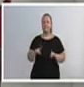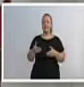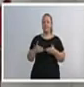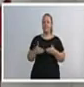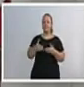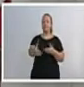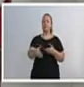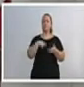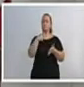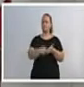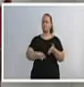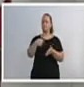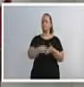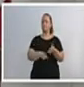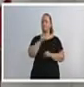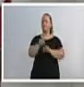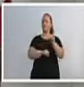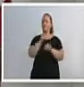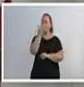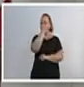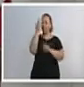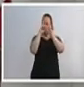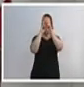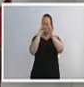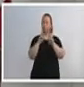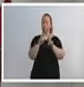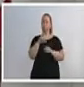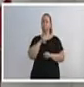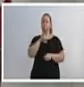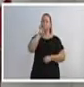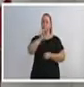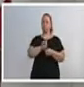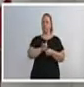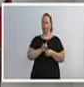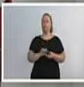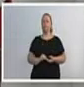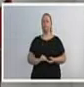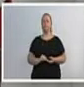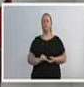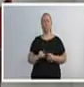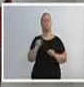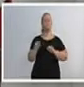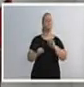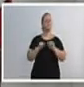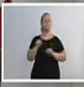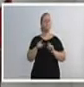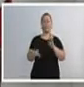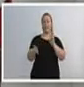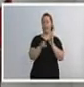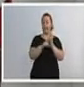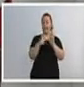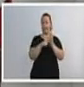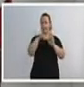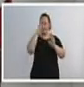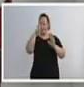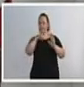vida dele na luta para que as pessoas sejam respeitadas naquilo que é de direito. Então, o que a gente fez? Nós pegamos as principais legislações existentes